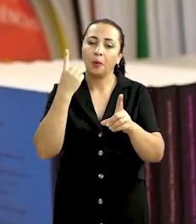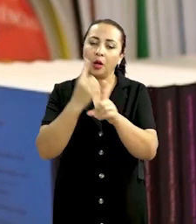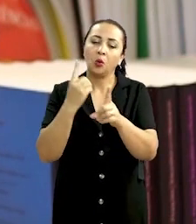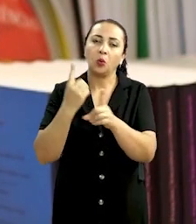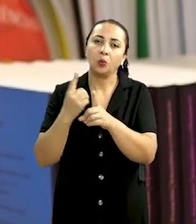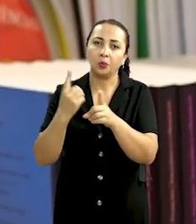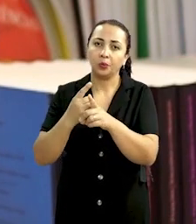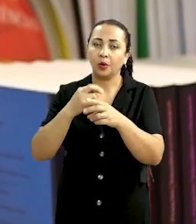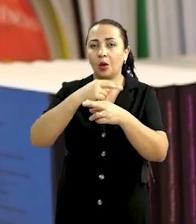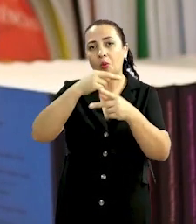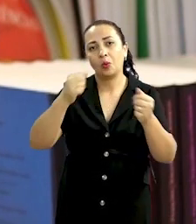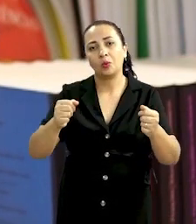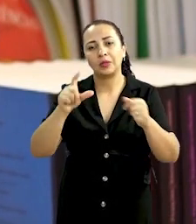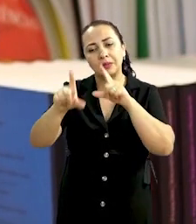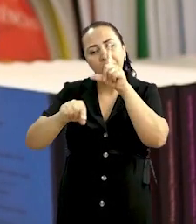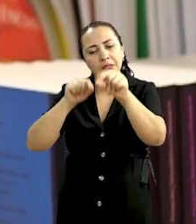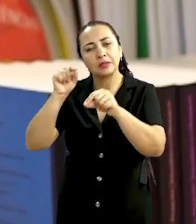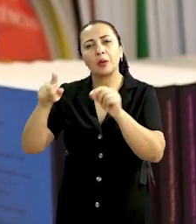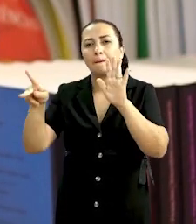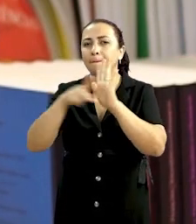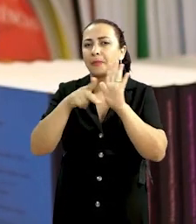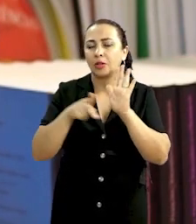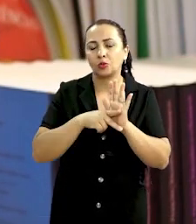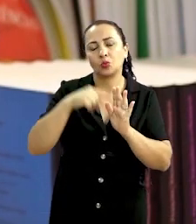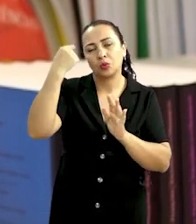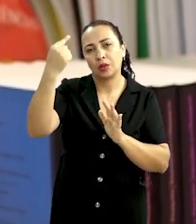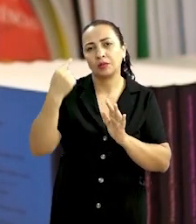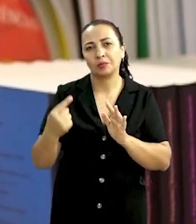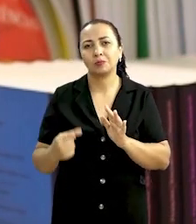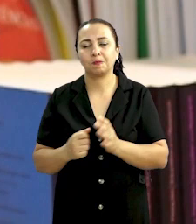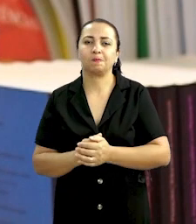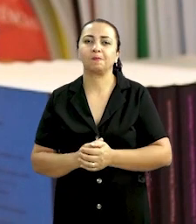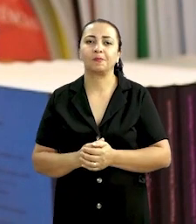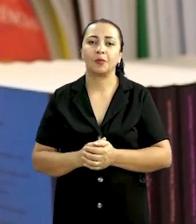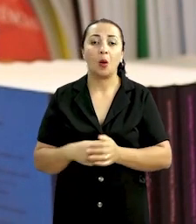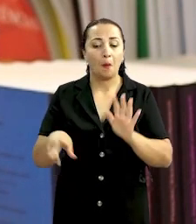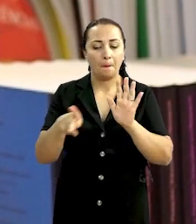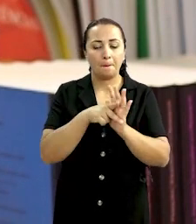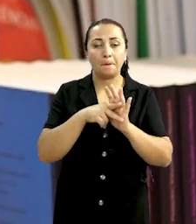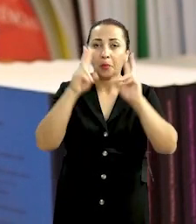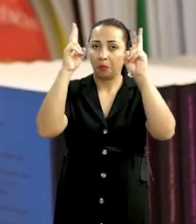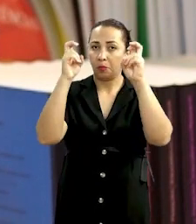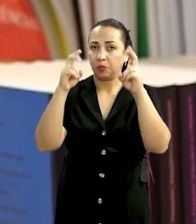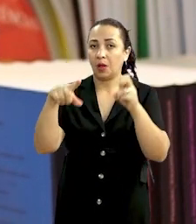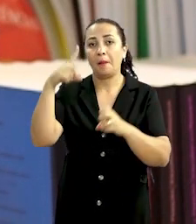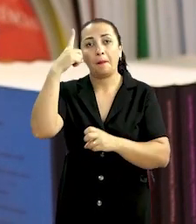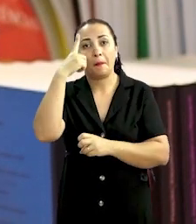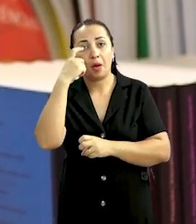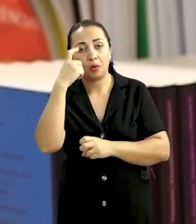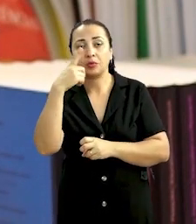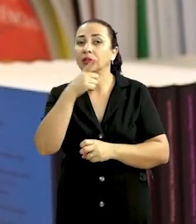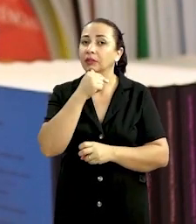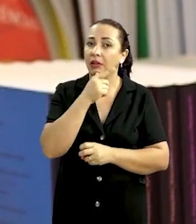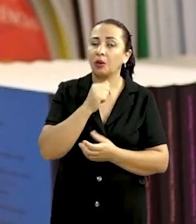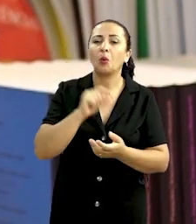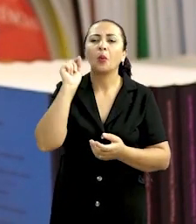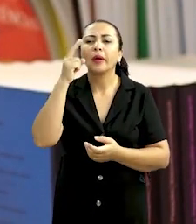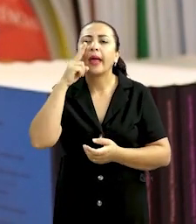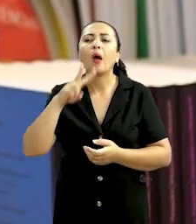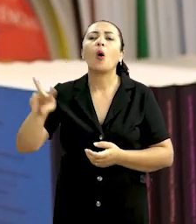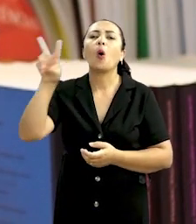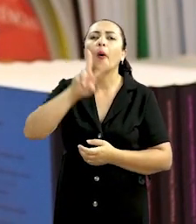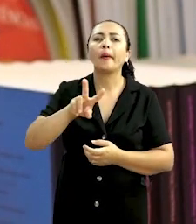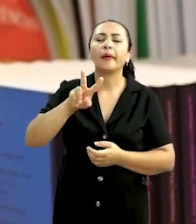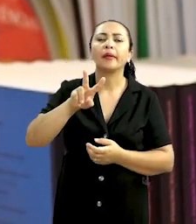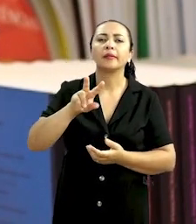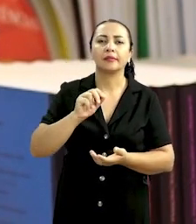como encontrar elementos muito específicos, muito particulares nessa obra. O próprio título Olhos d'Água, o